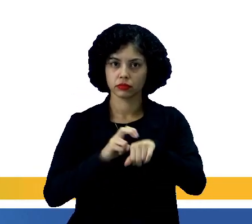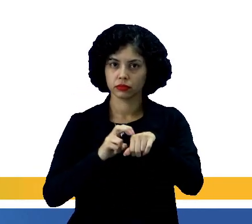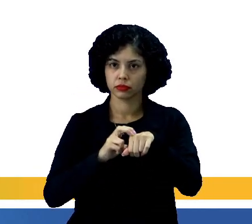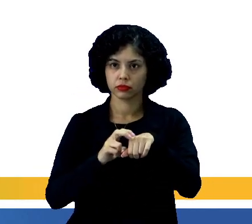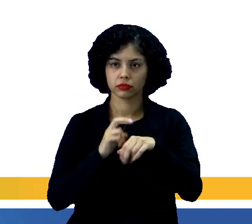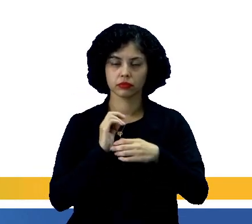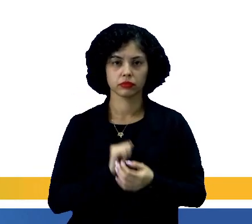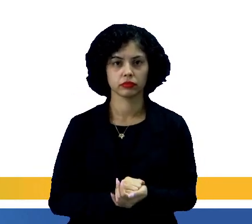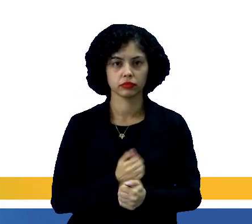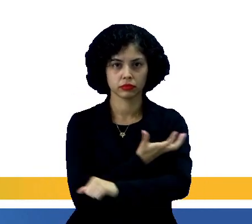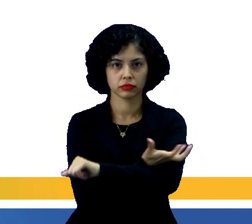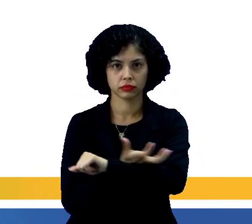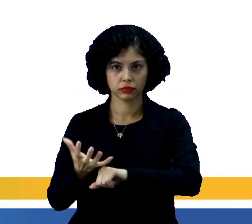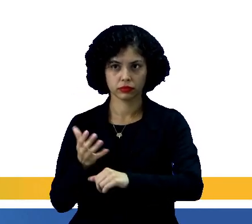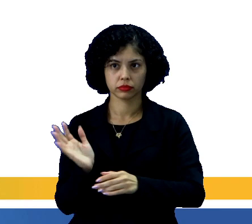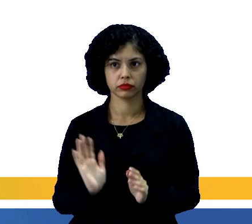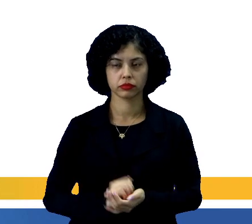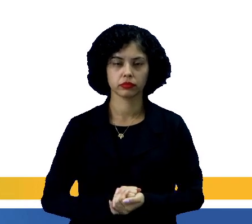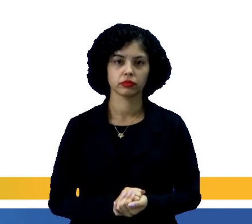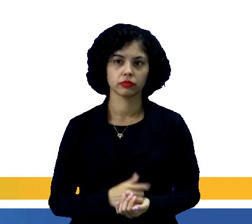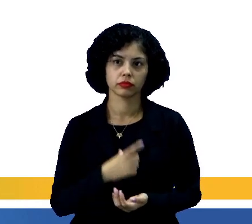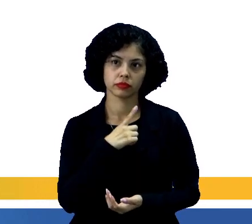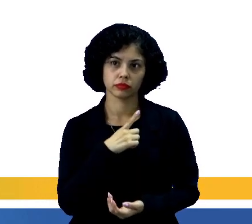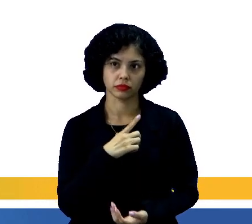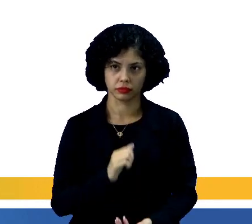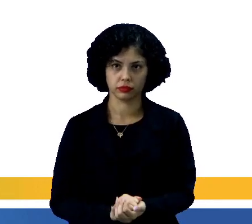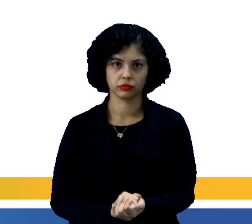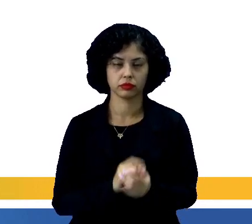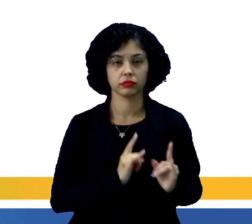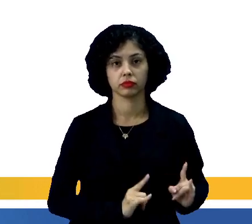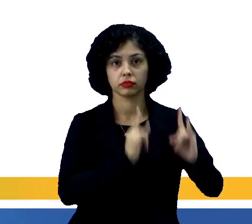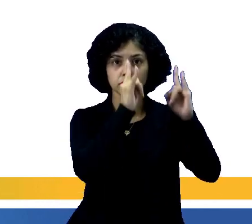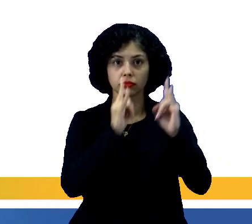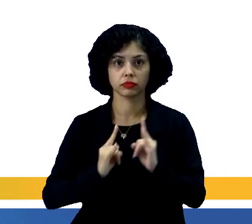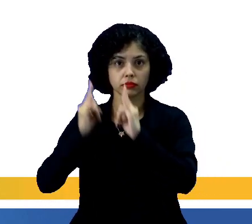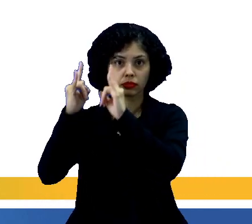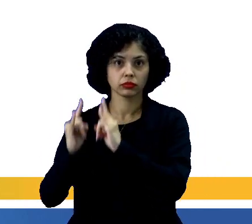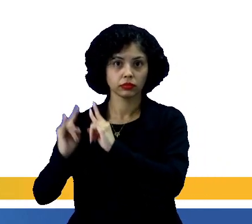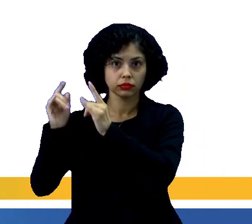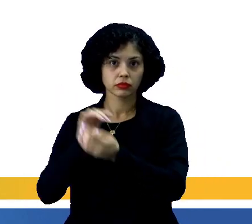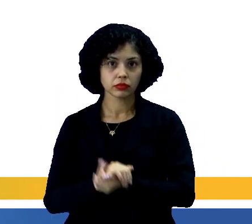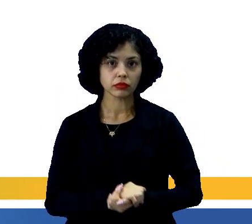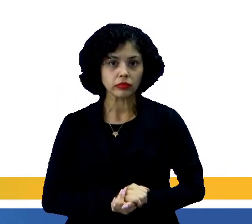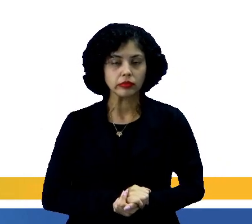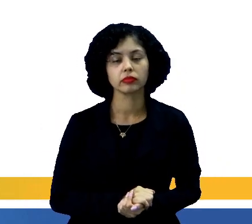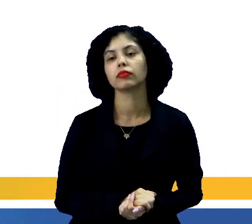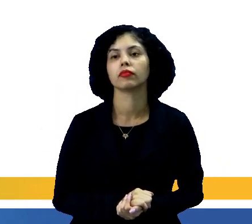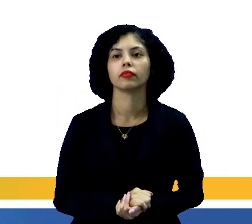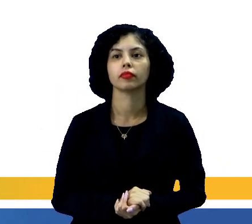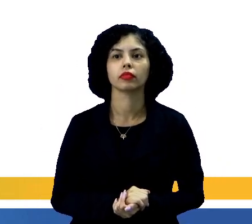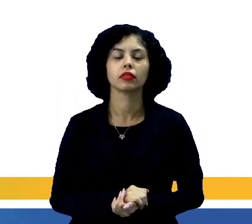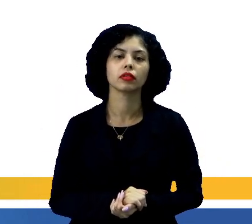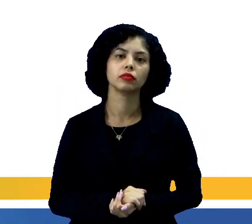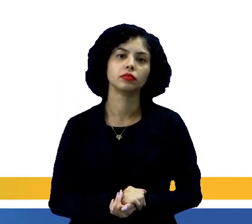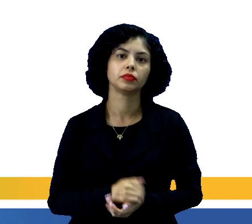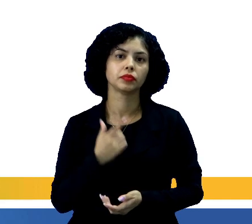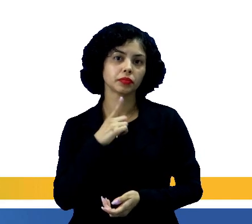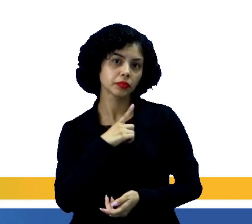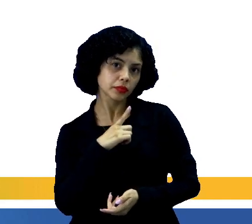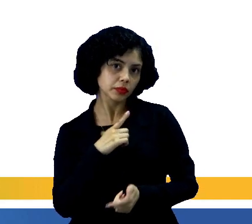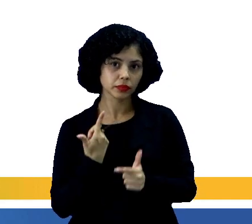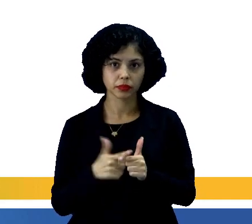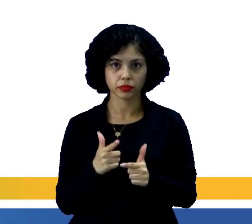um gramado. Ao fundo, nós temos aí os prédios e tudo, um céu bem azul. Do outro lado, nós temos uma